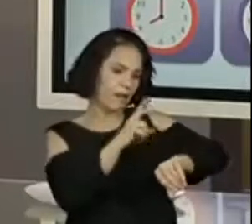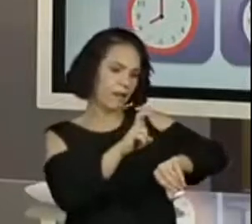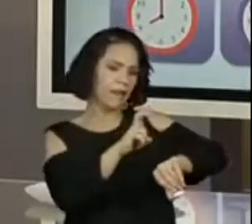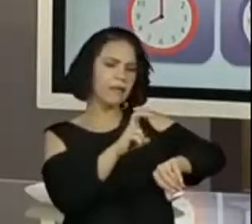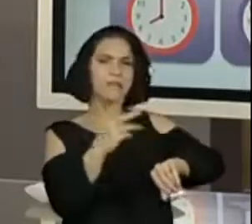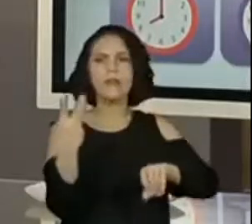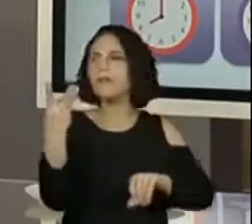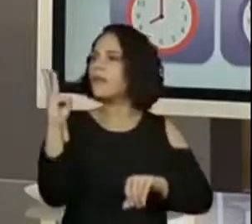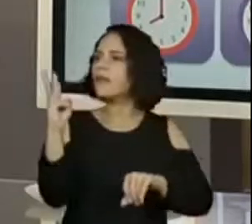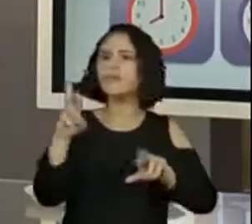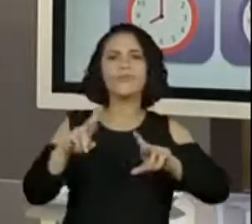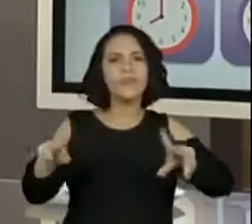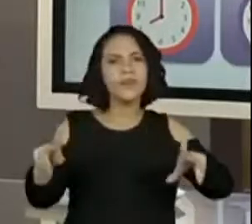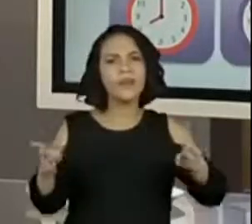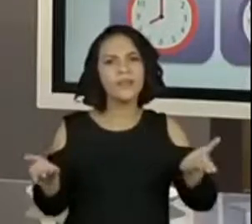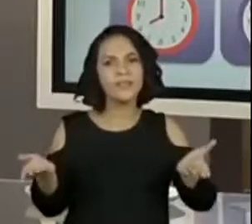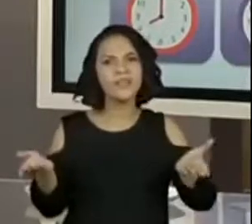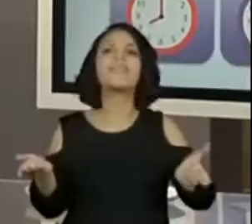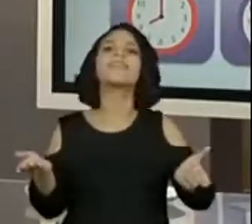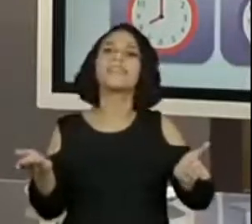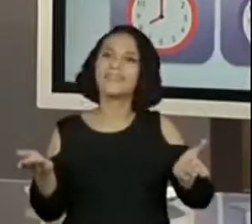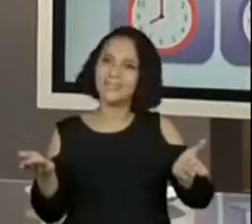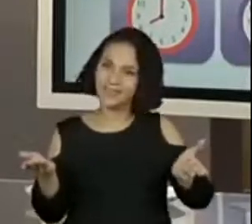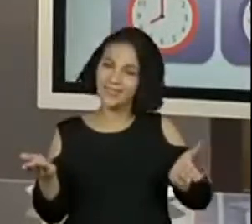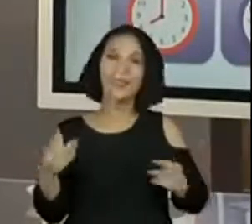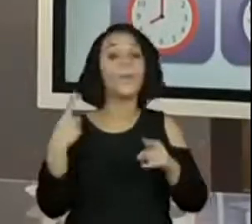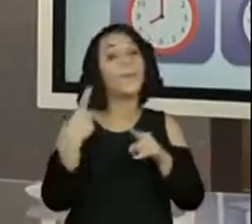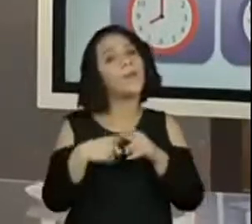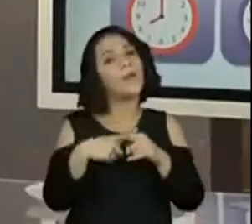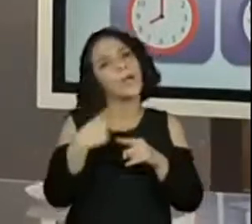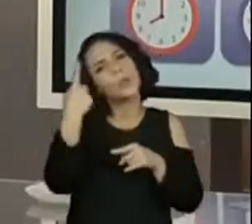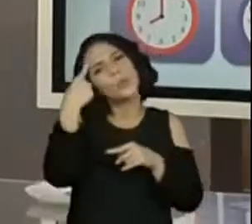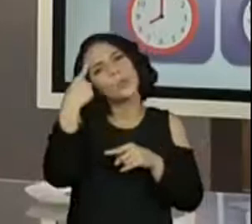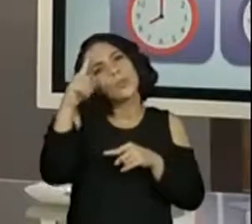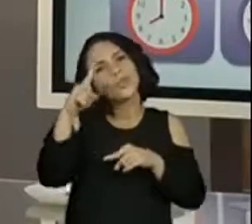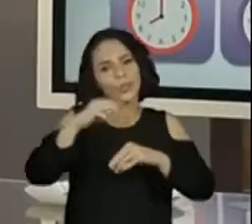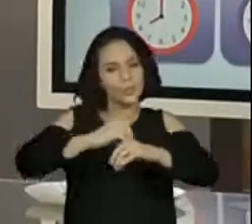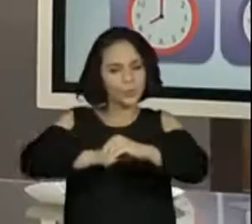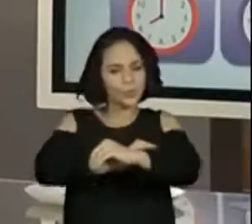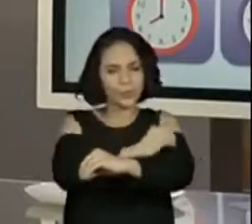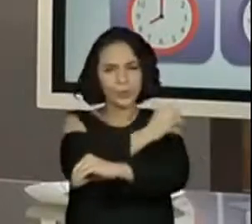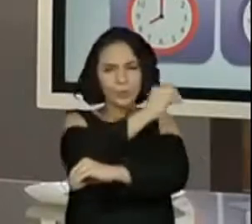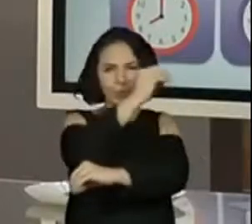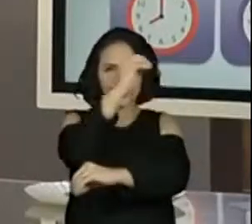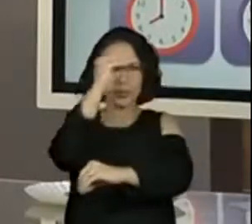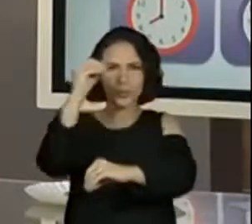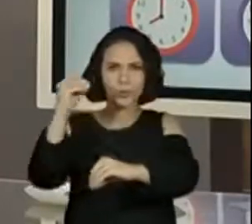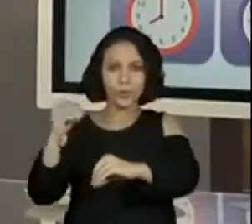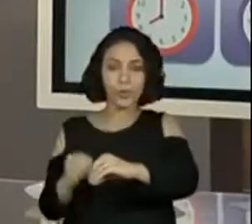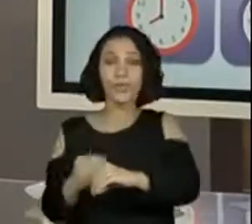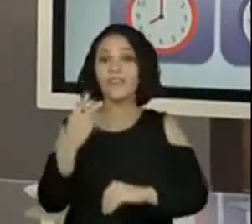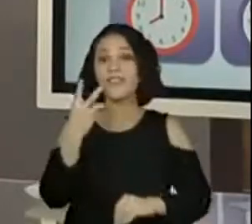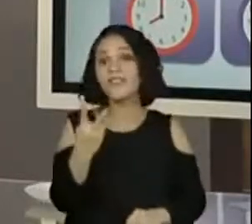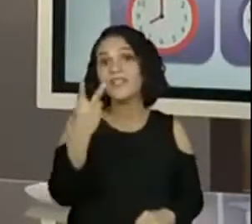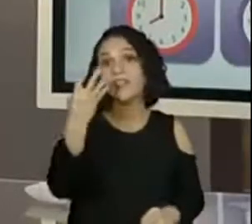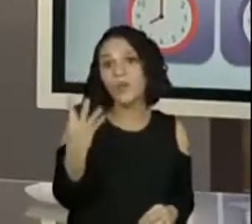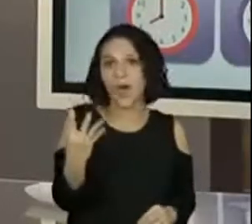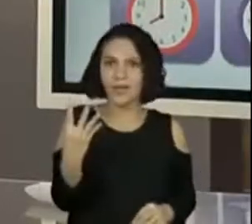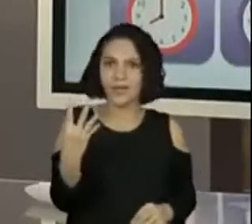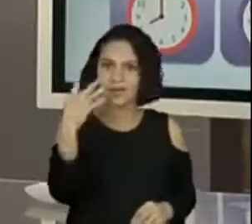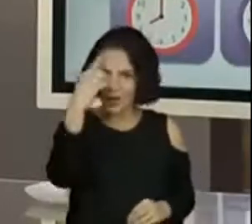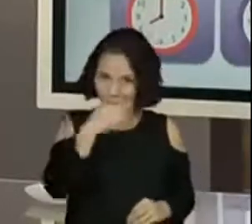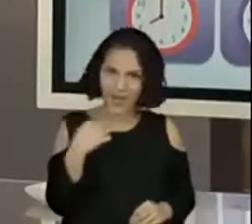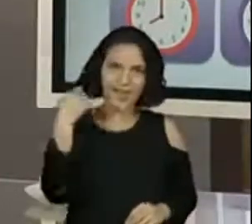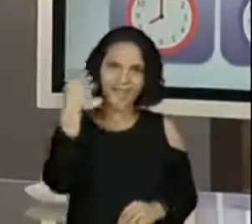que o ponteiro das horas dá num dia. O ponteiro da hora dá 2 voltas no relógio inteiro. Então,